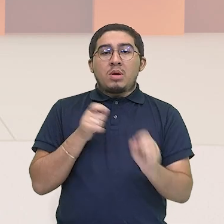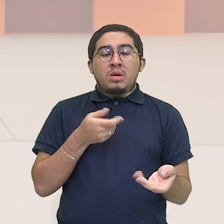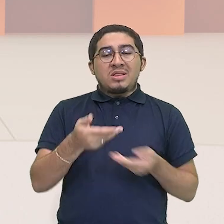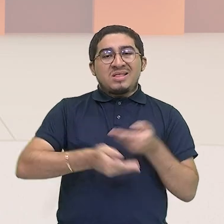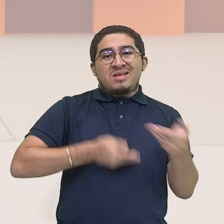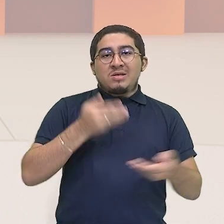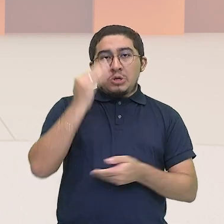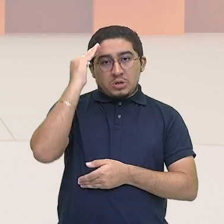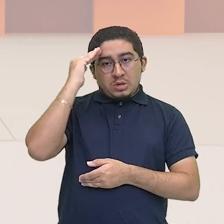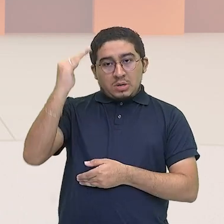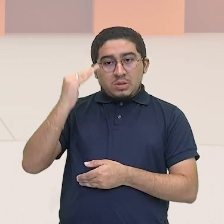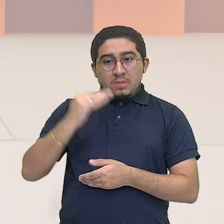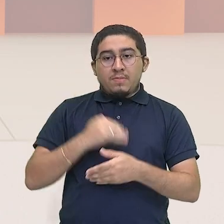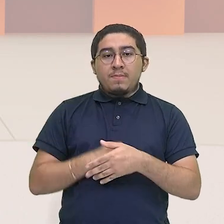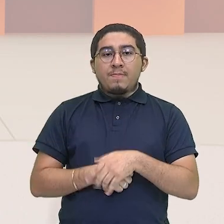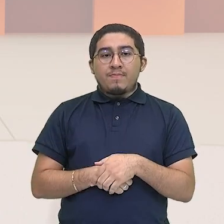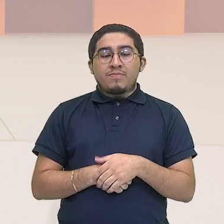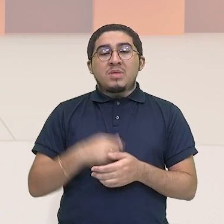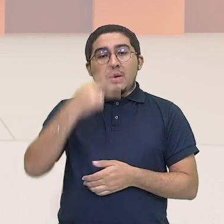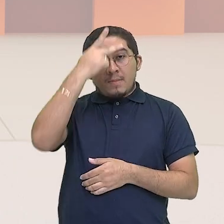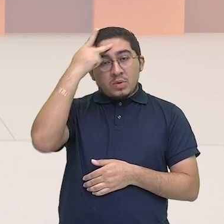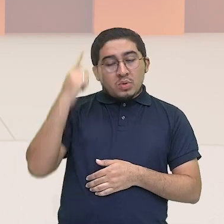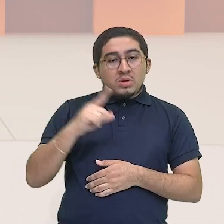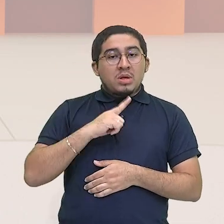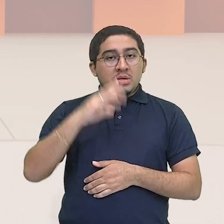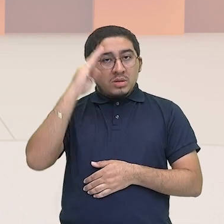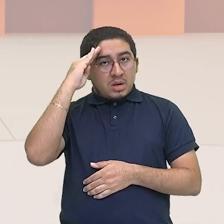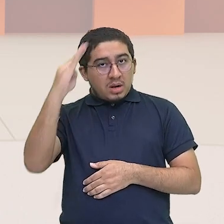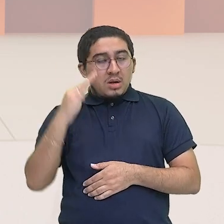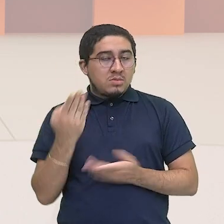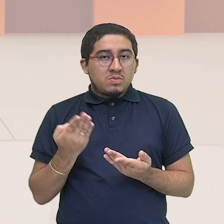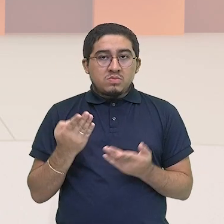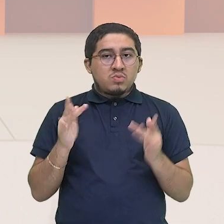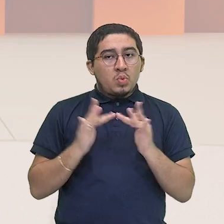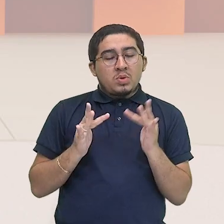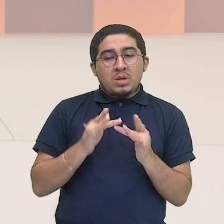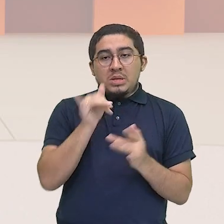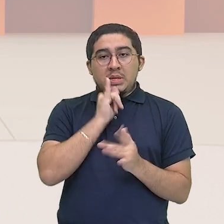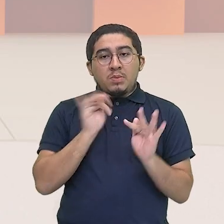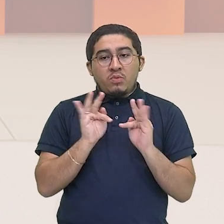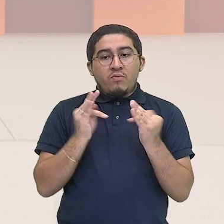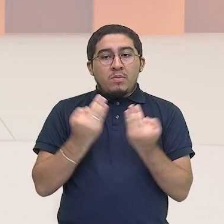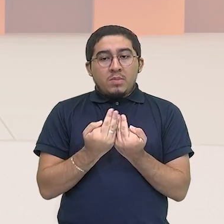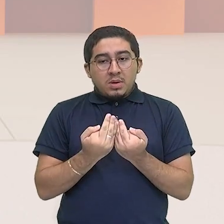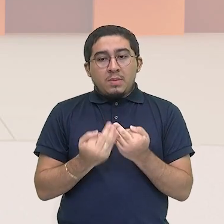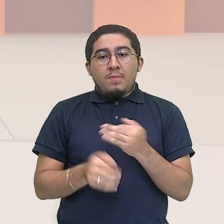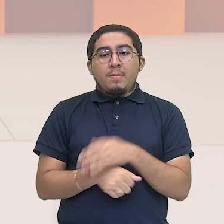interação direta. Então, as pessoas estão mais próximas, por exemplo, ali a família, né?